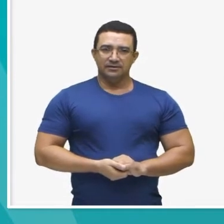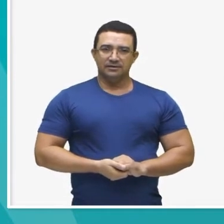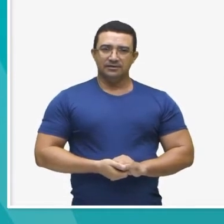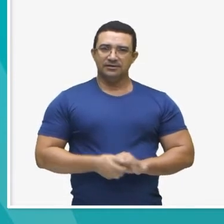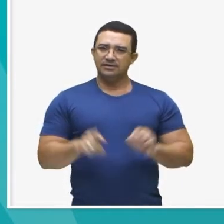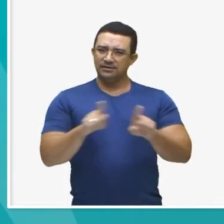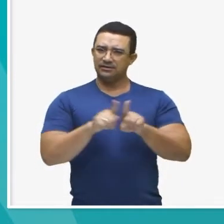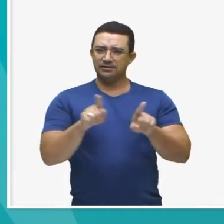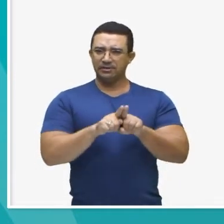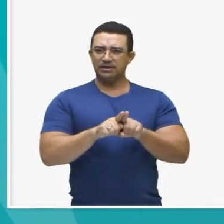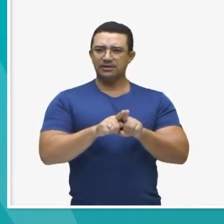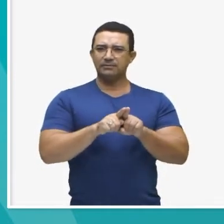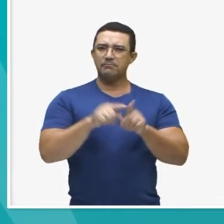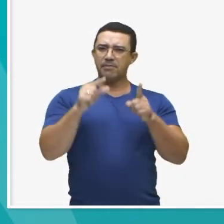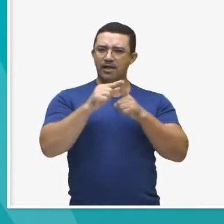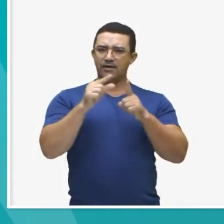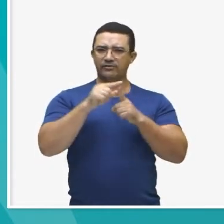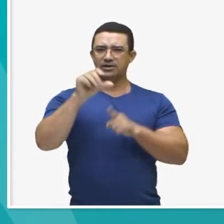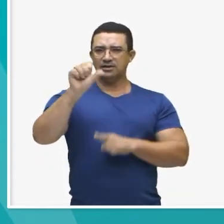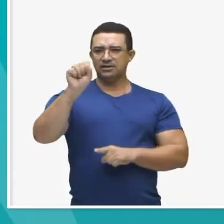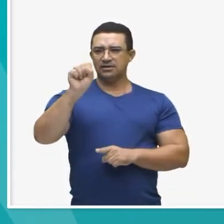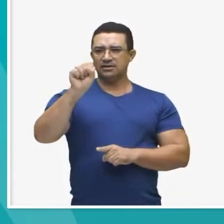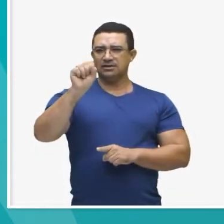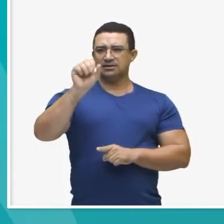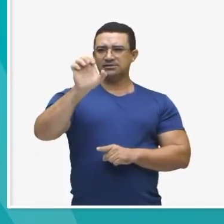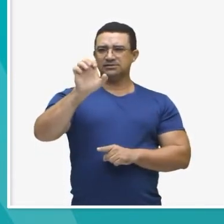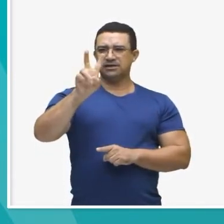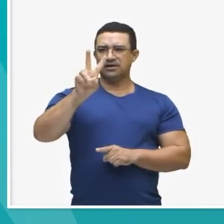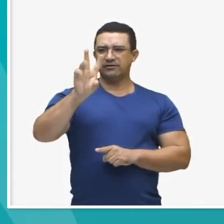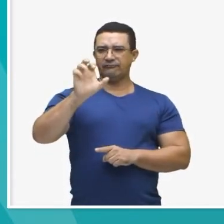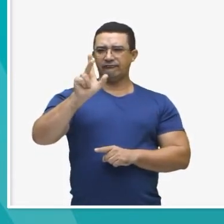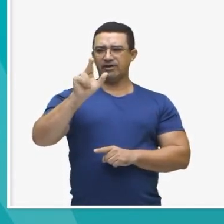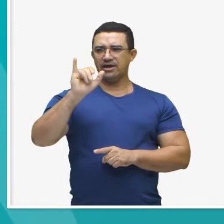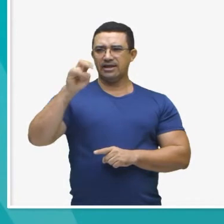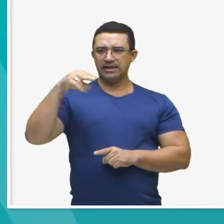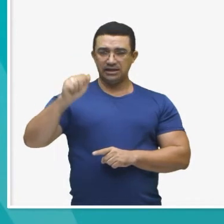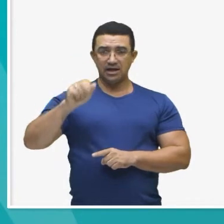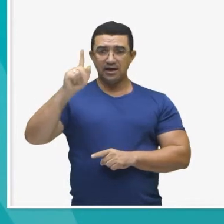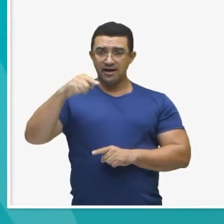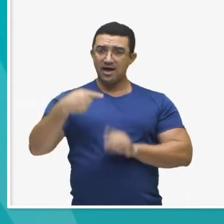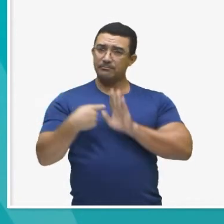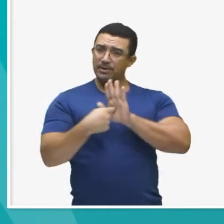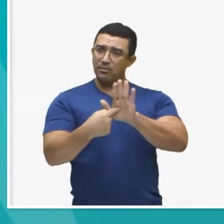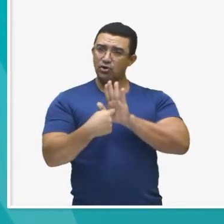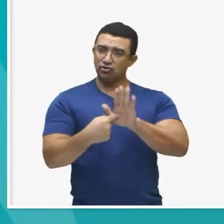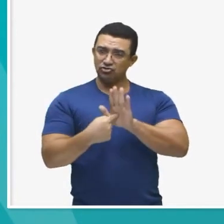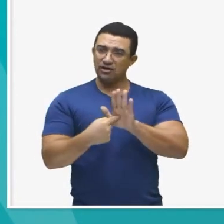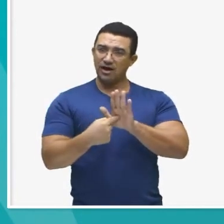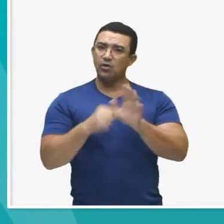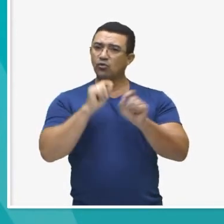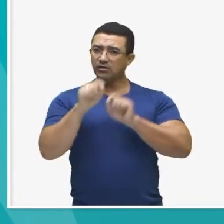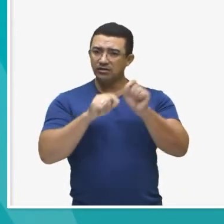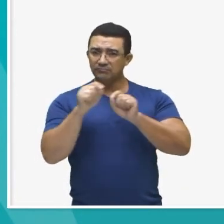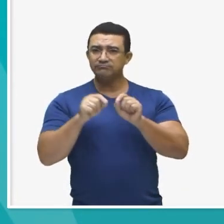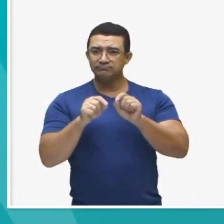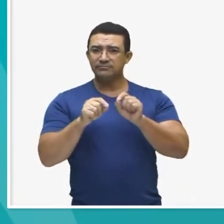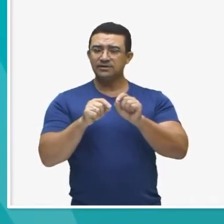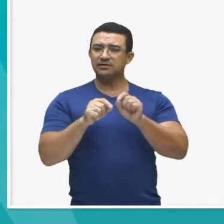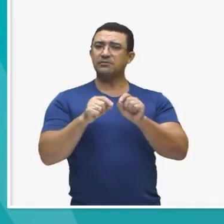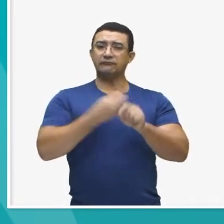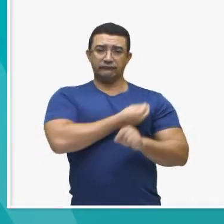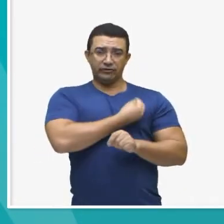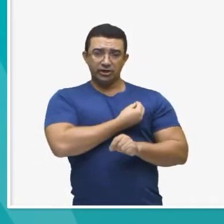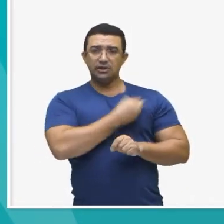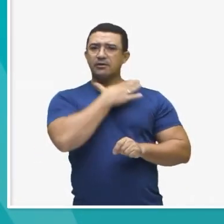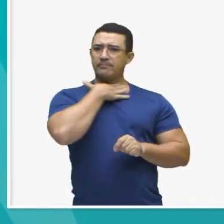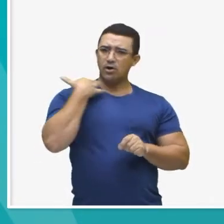um adjetivo para significar uma coisa comum. Infelizmente, as vidas são severinas e as mortes também são, né,